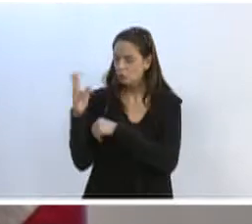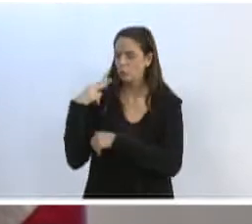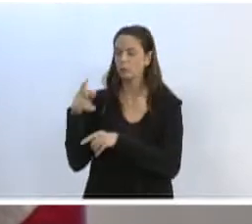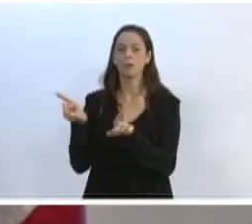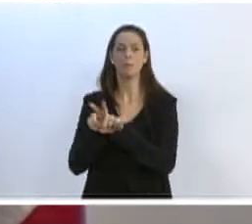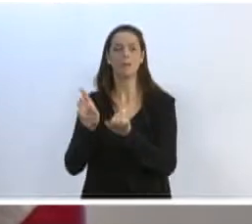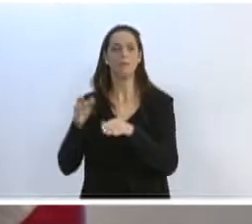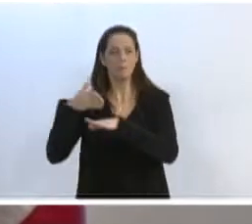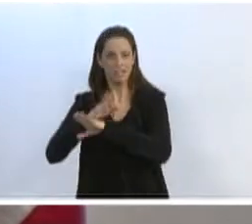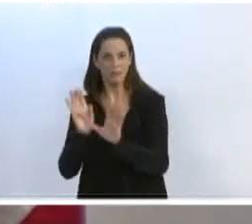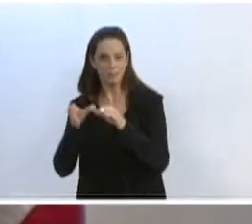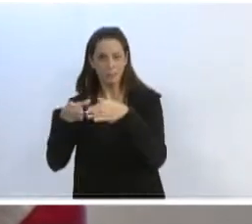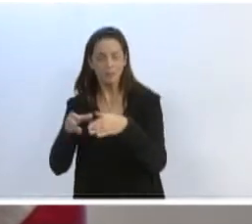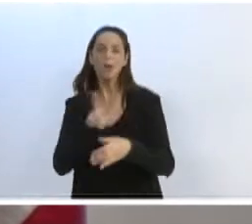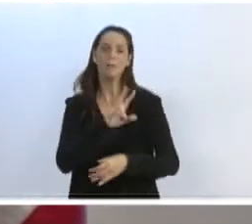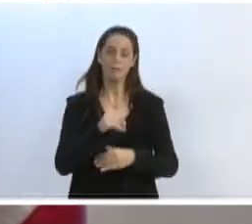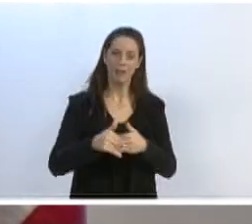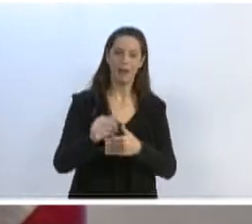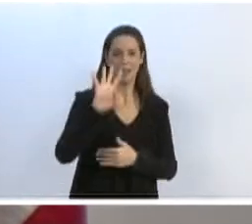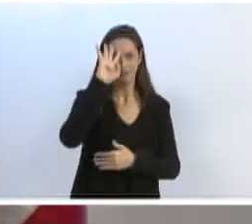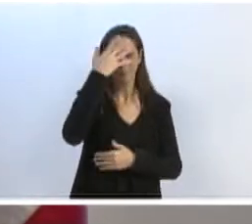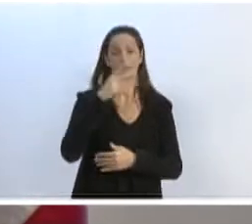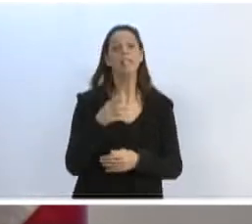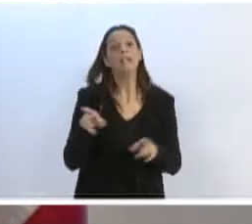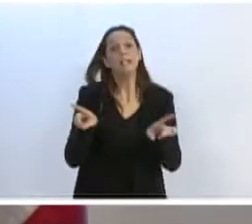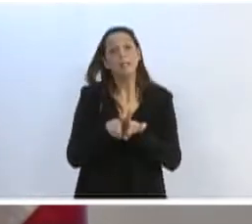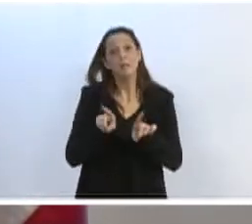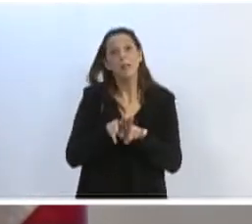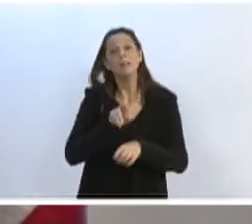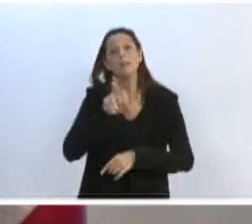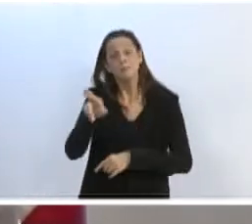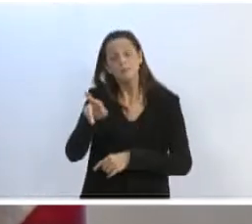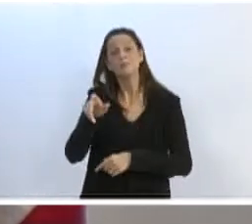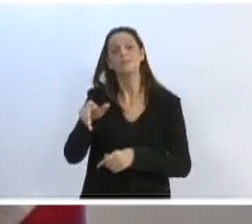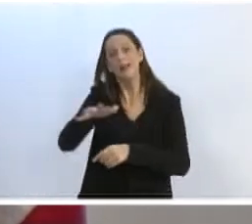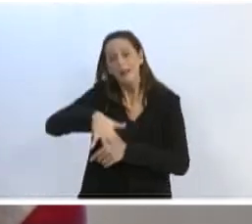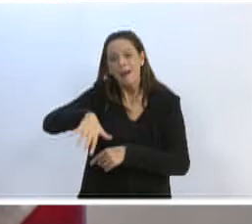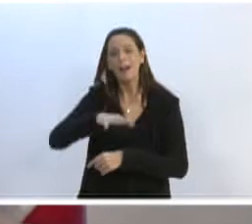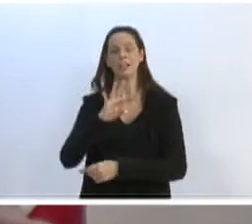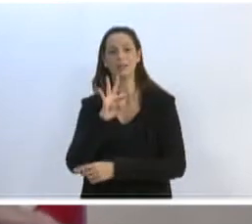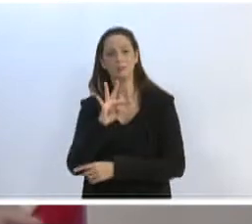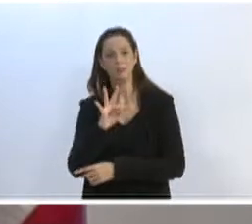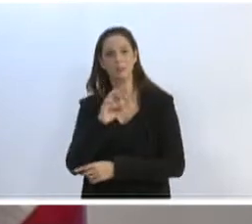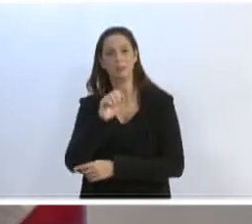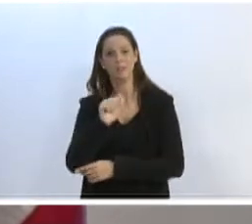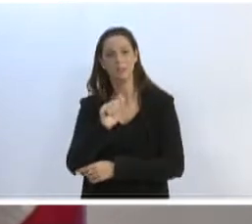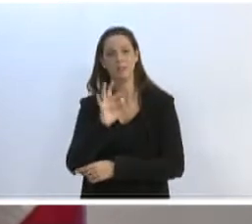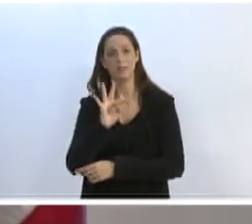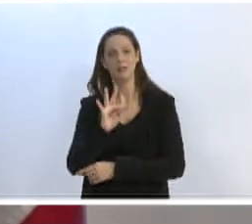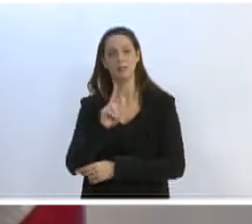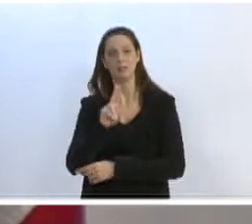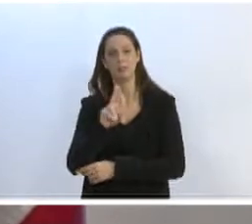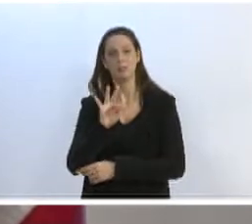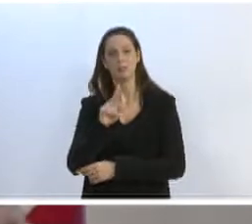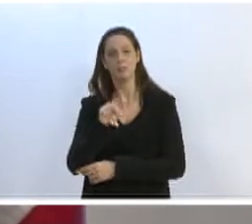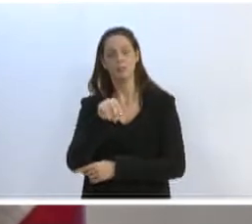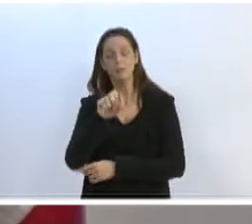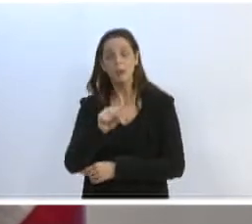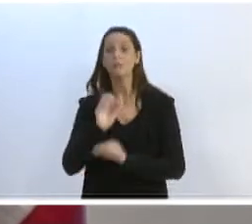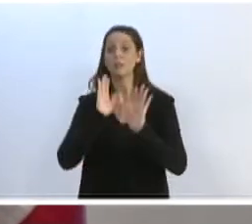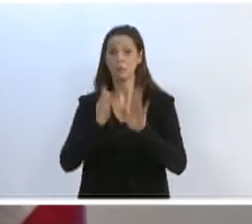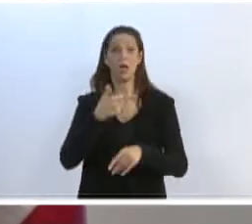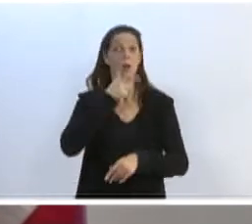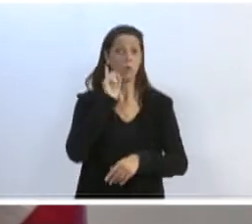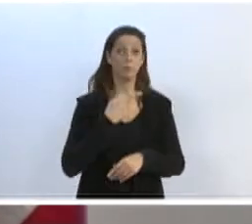acontecer e também já responderam pra as tratativas nossa comissão de rua caminhão pipa estive ontem no